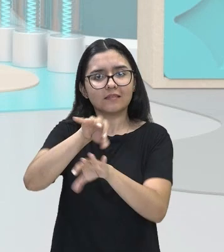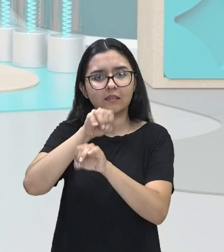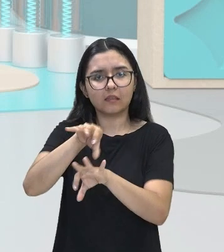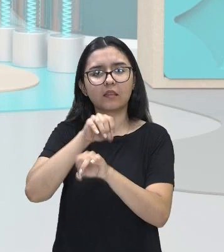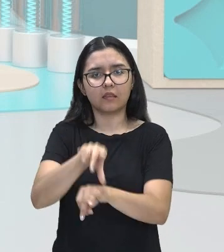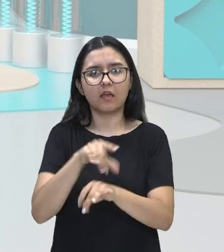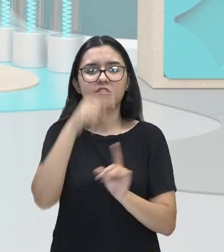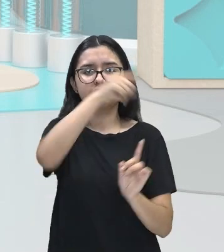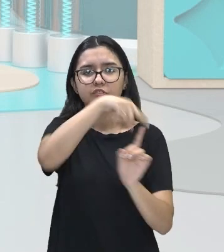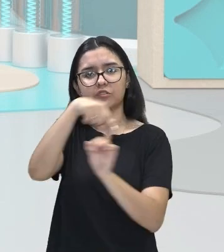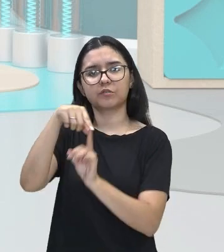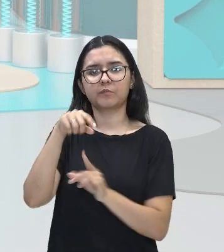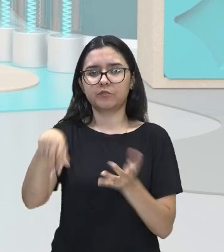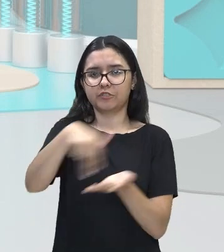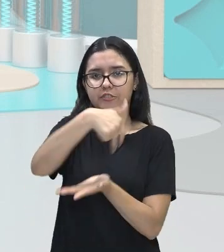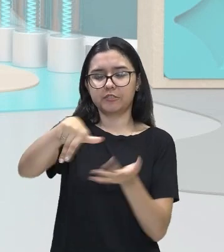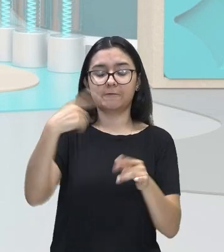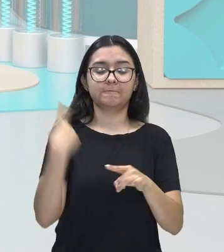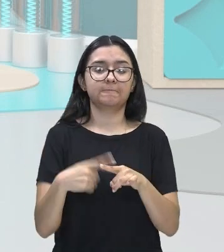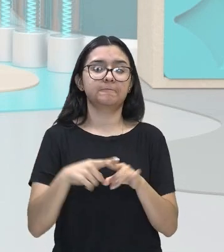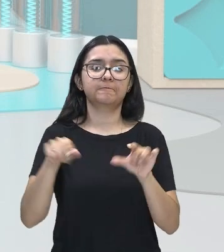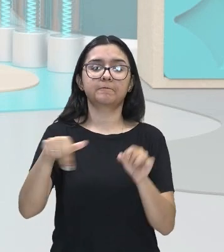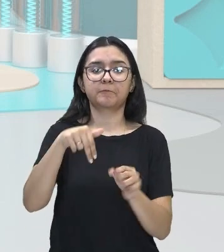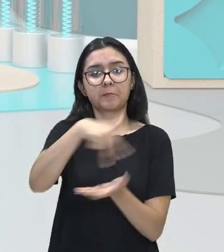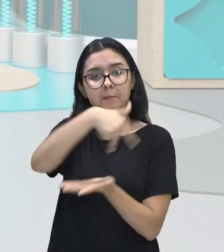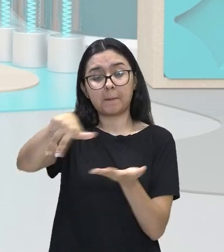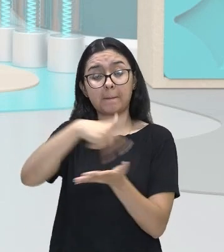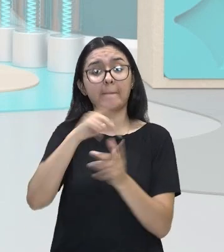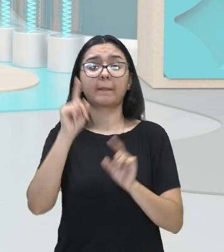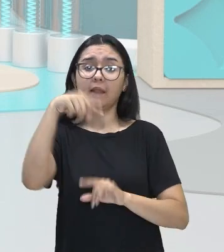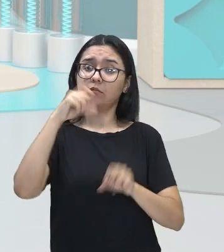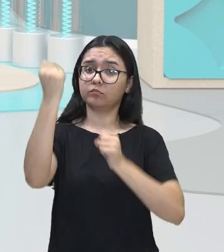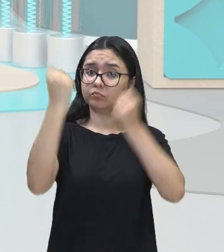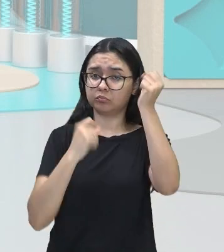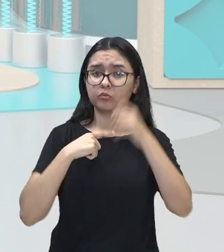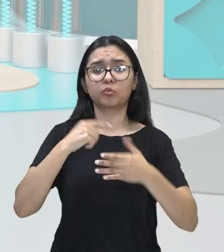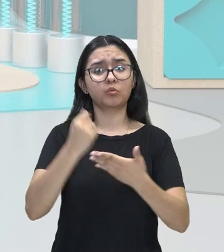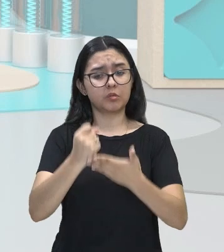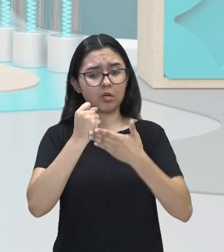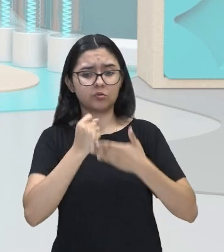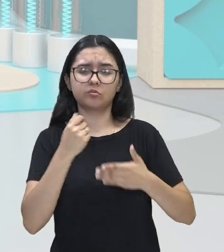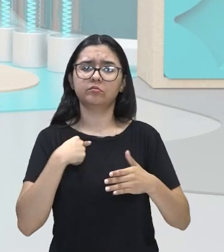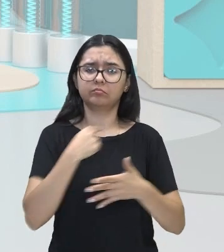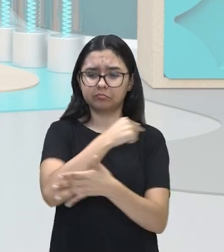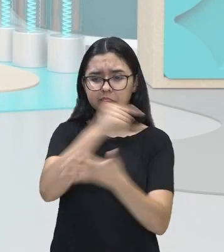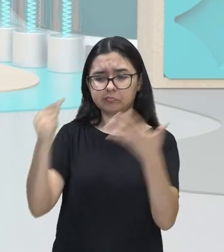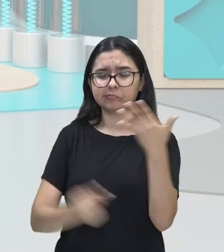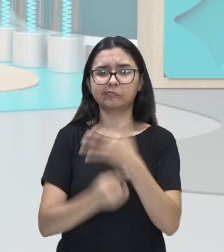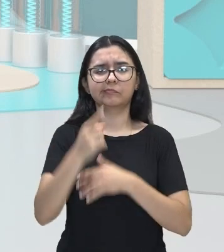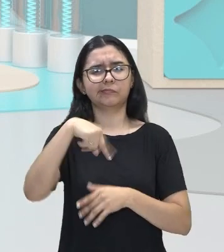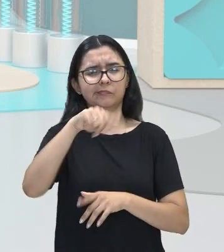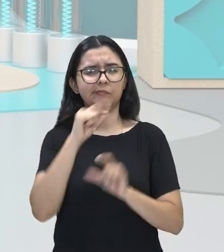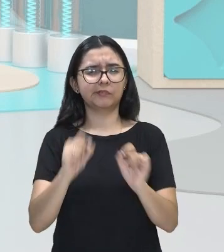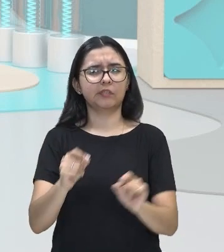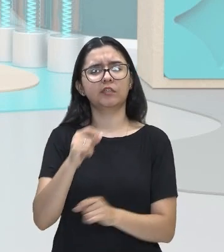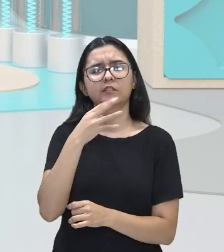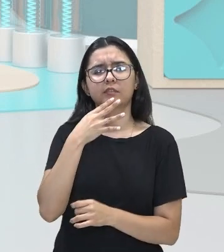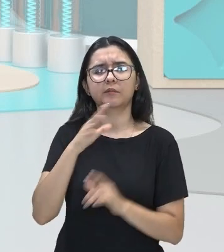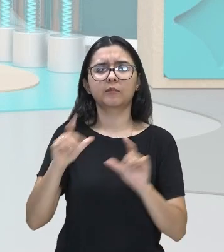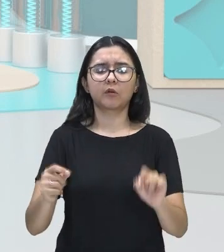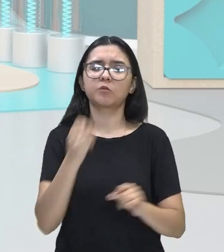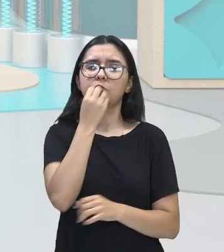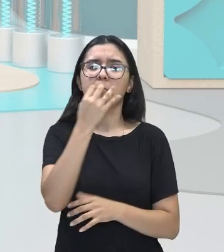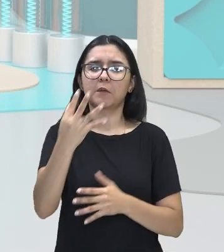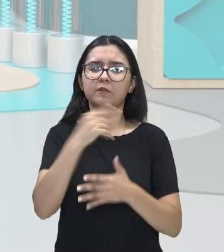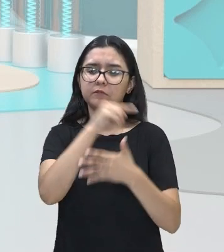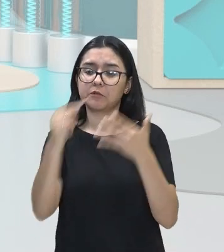estilos. Isso porque a dança é uma atividade física que nos ajuda em diversos aspectos. Talvez você já tenha ouvido falar sobre os